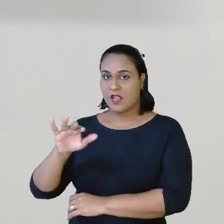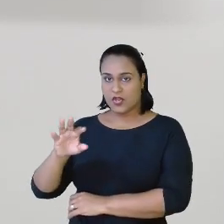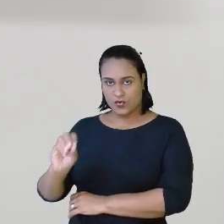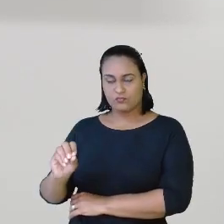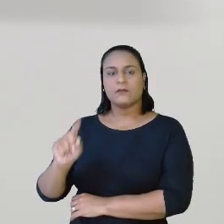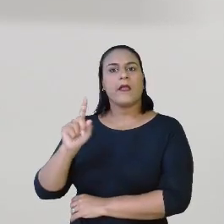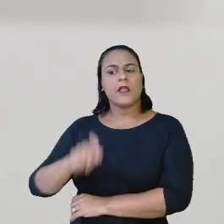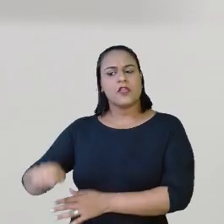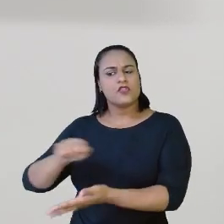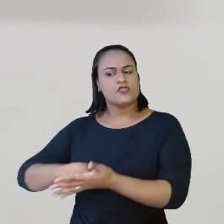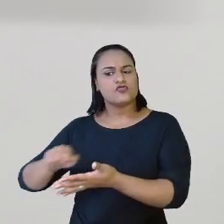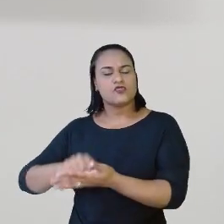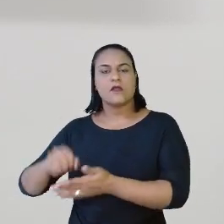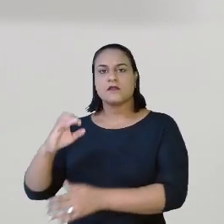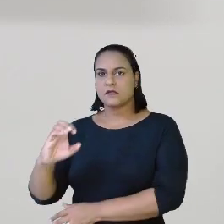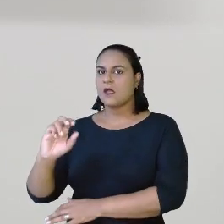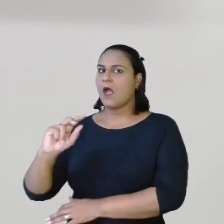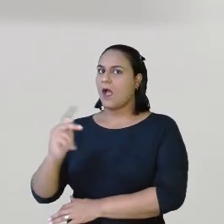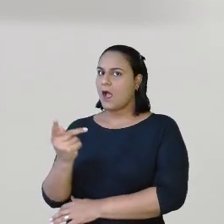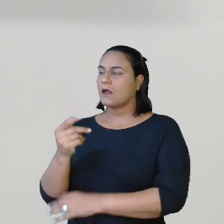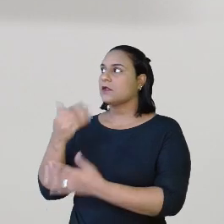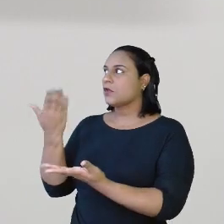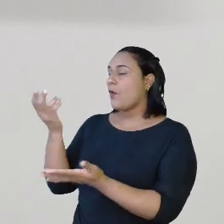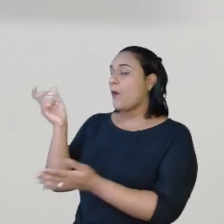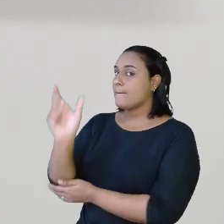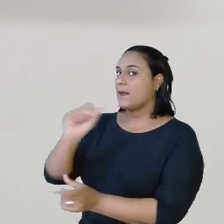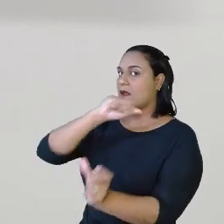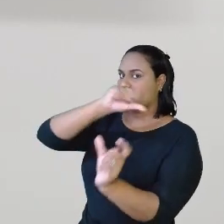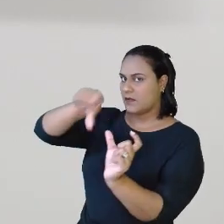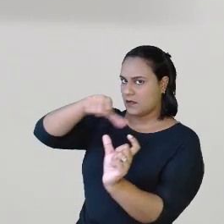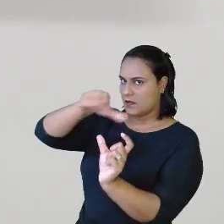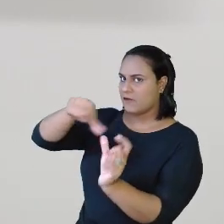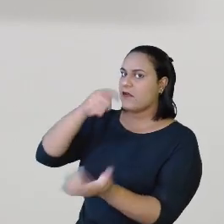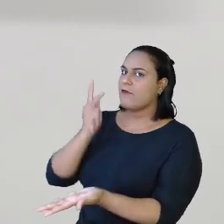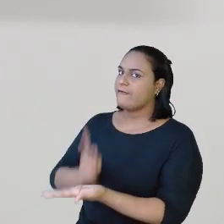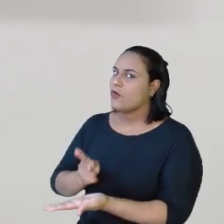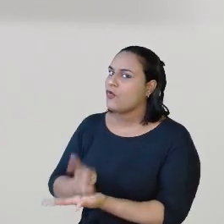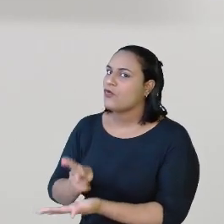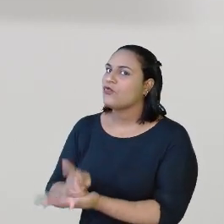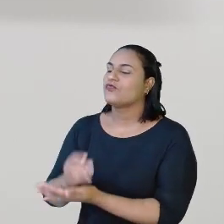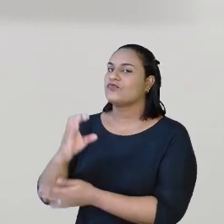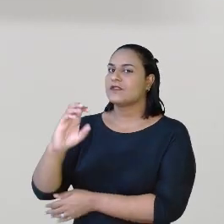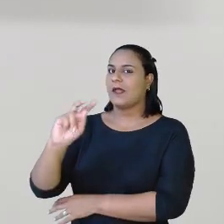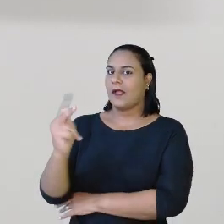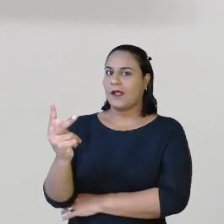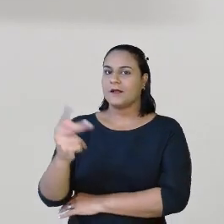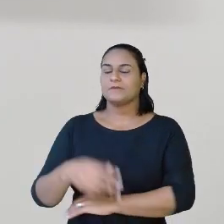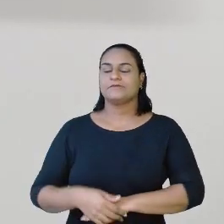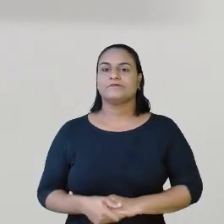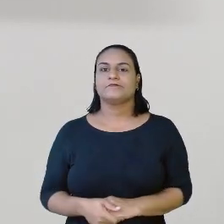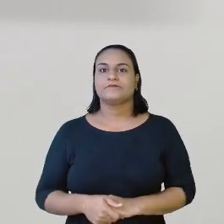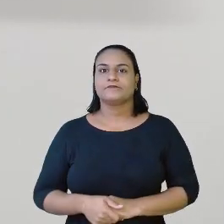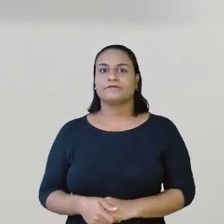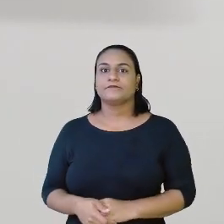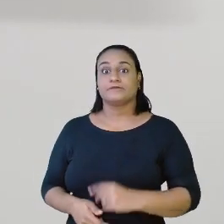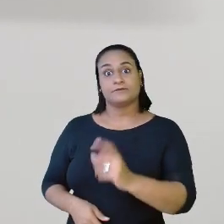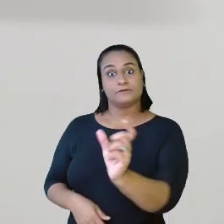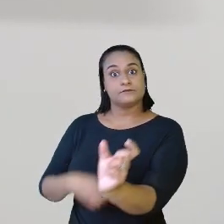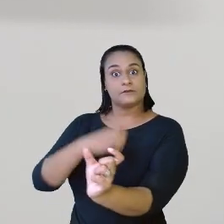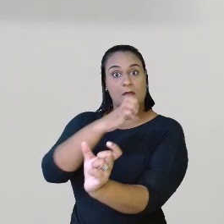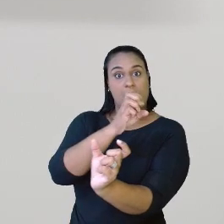com CH, enchiqueirar também vai continuar sendo com CH.